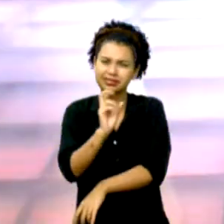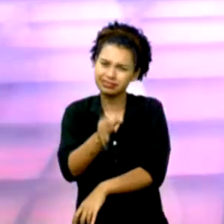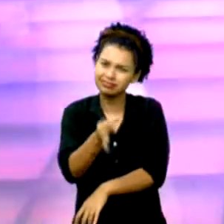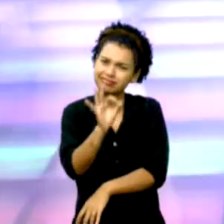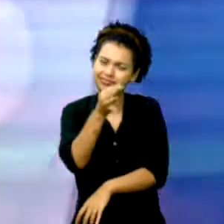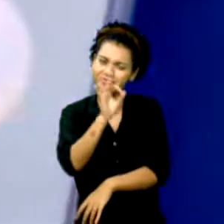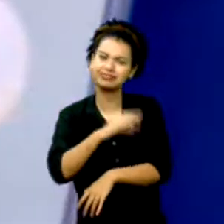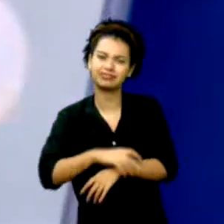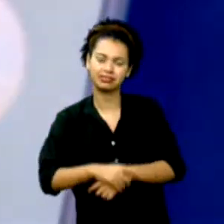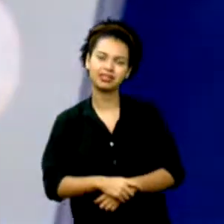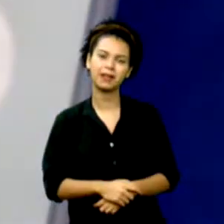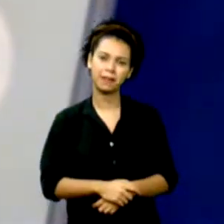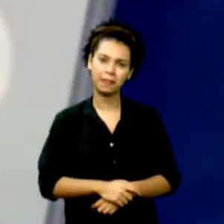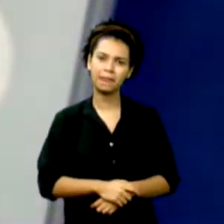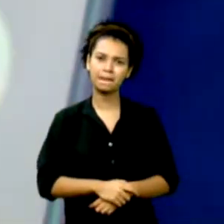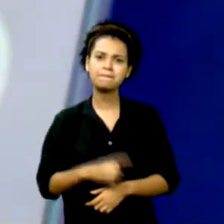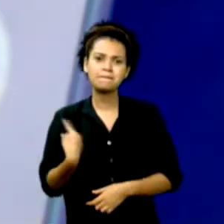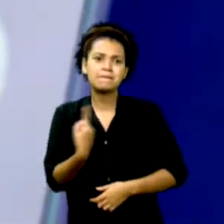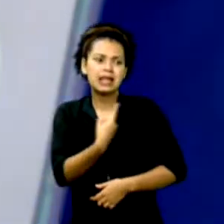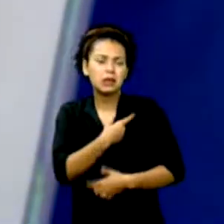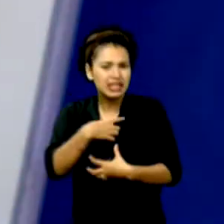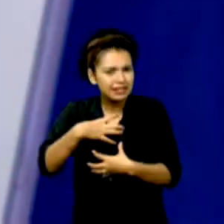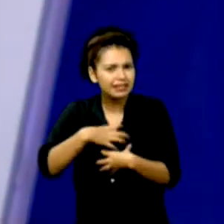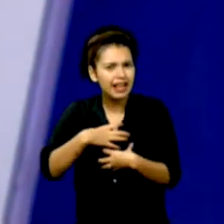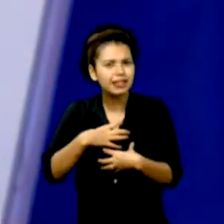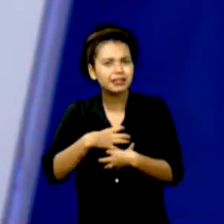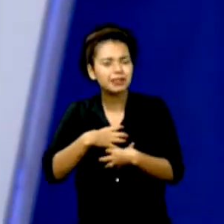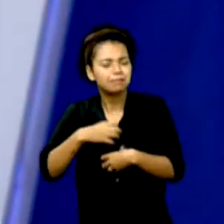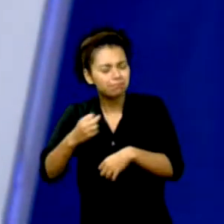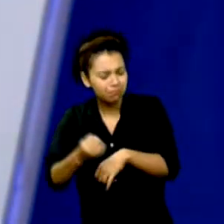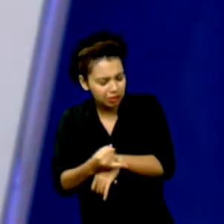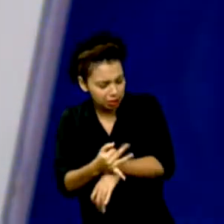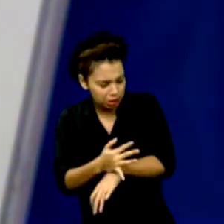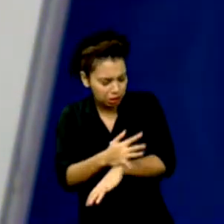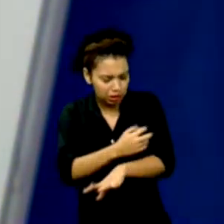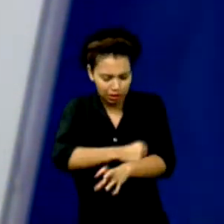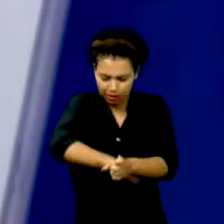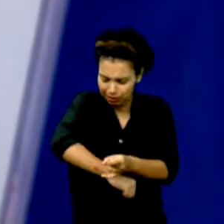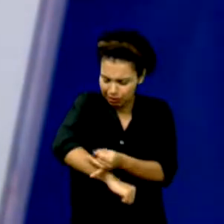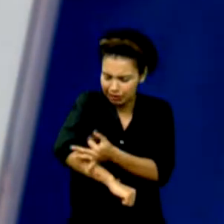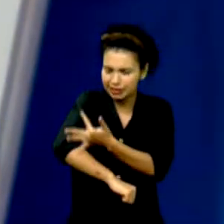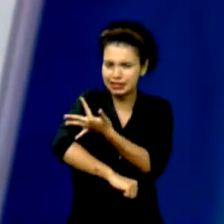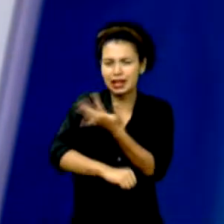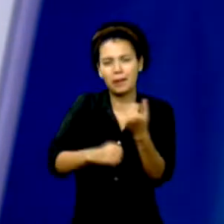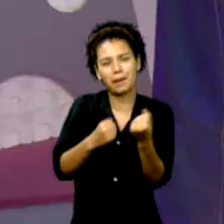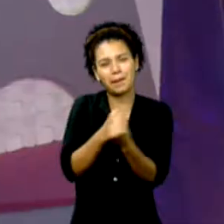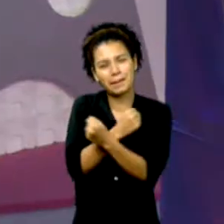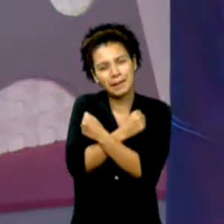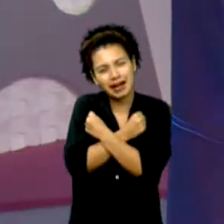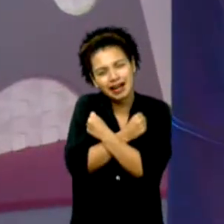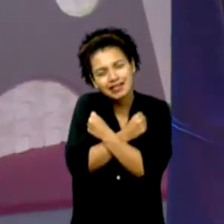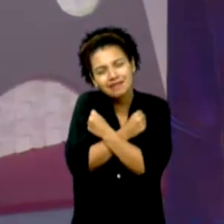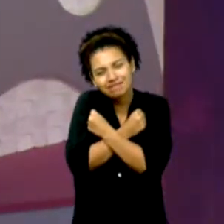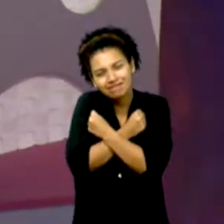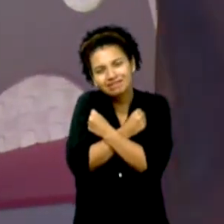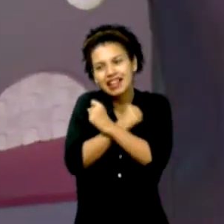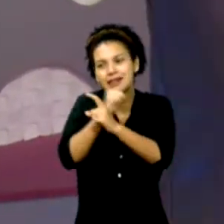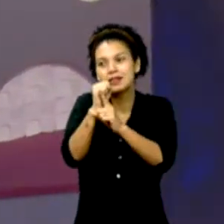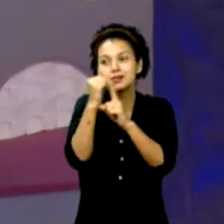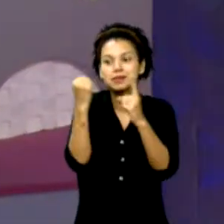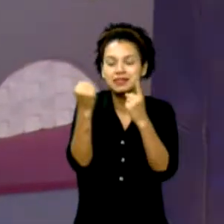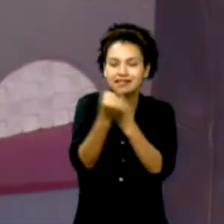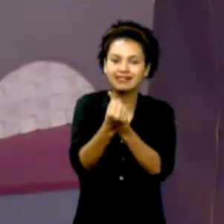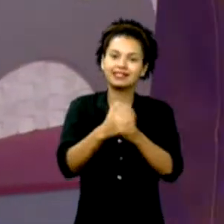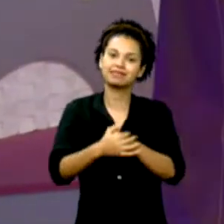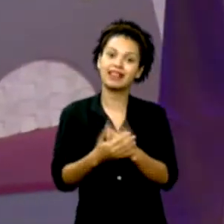muita emoção. A gente sente, percebe a tua emoção. Eu quero mandar um abraço para sua cidade, não é? Amém, Macapá. Agora eu